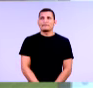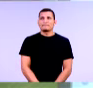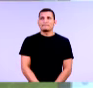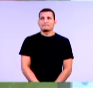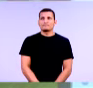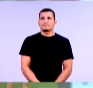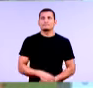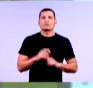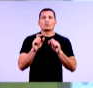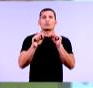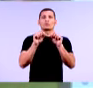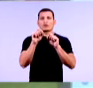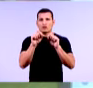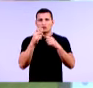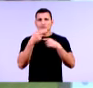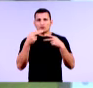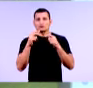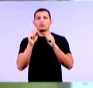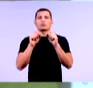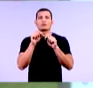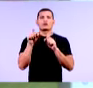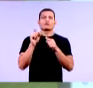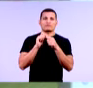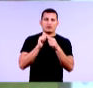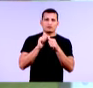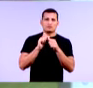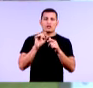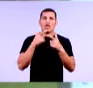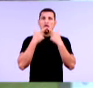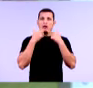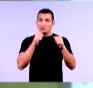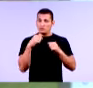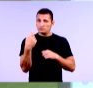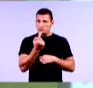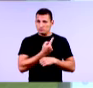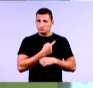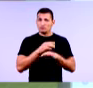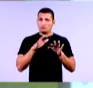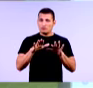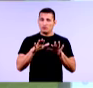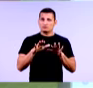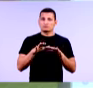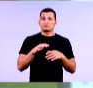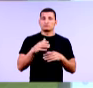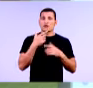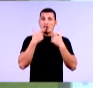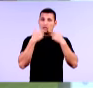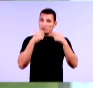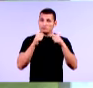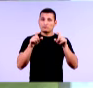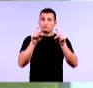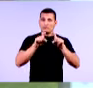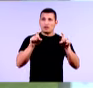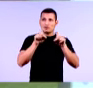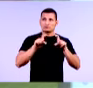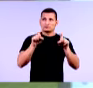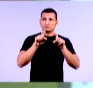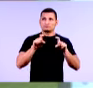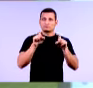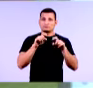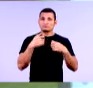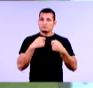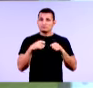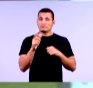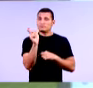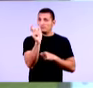O que ele faz, como ele está, é um linguajar nosso. Mas existe o famoso informatiquês. A gente tem que elaborar melhor essas palavras,